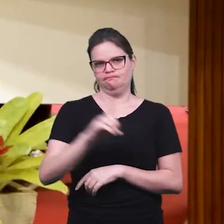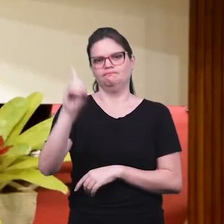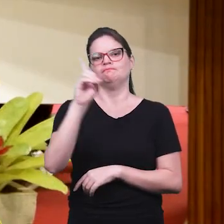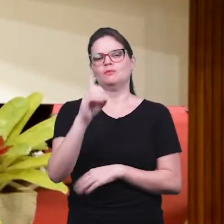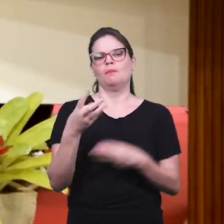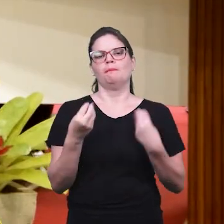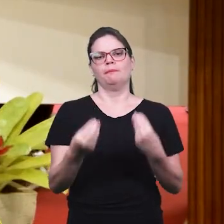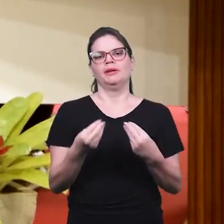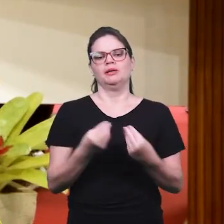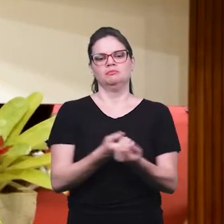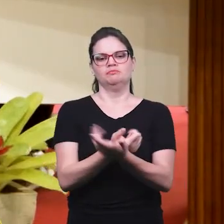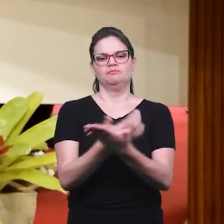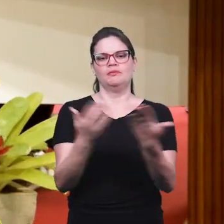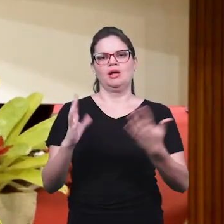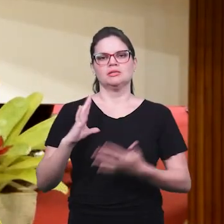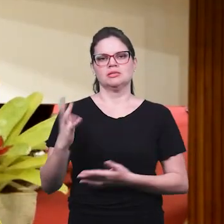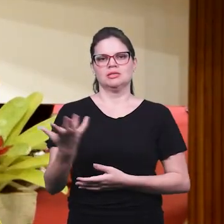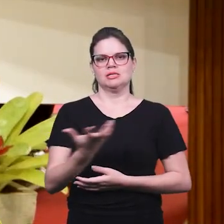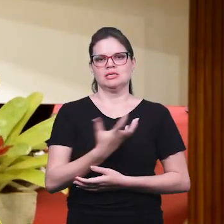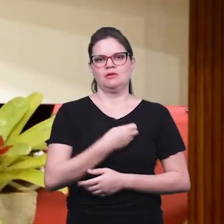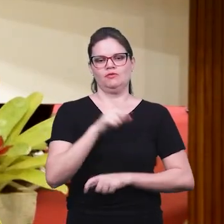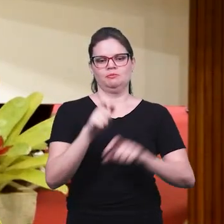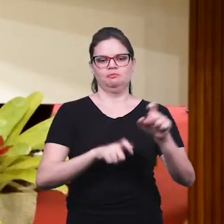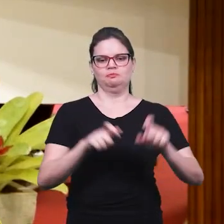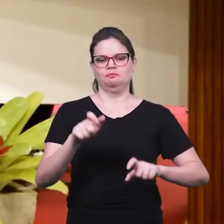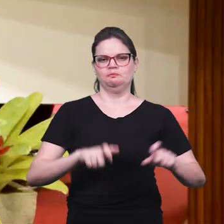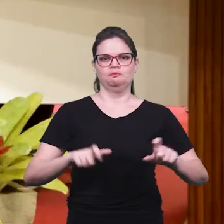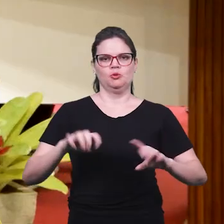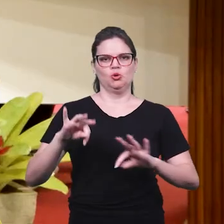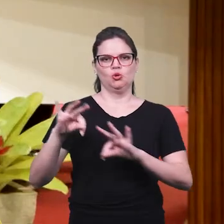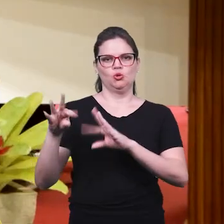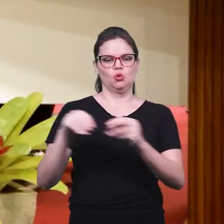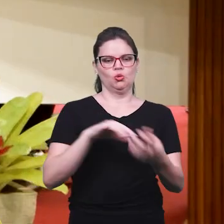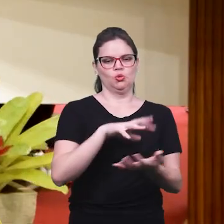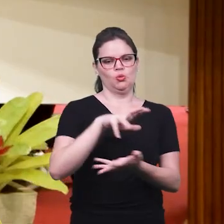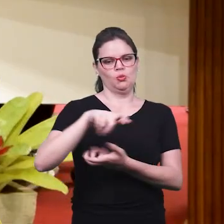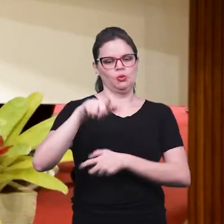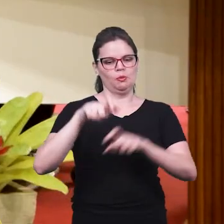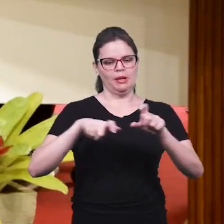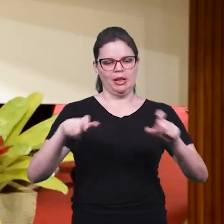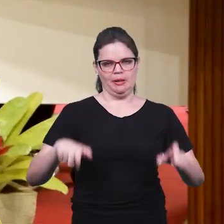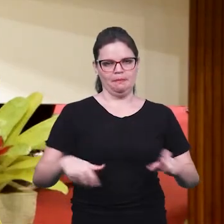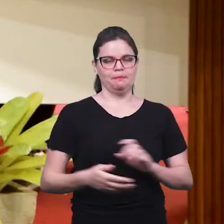da humanidade toda, que está